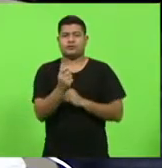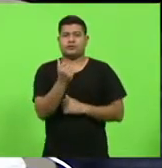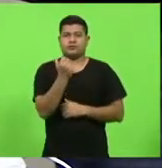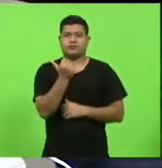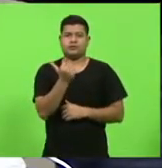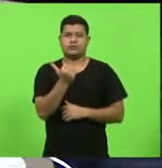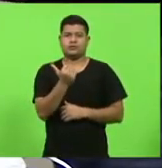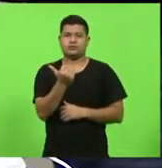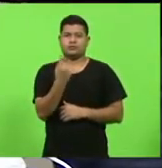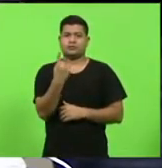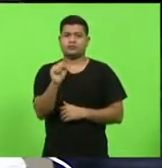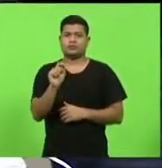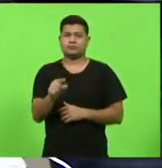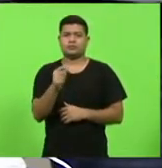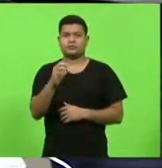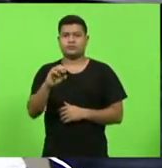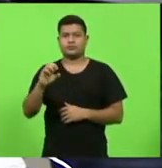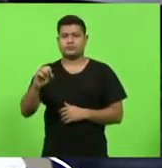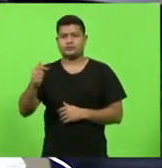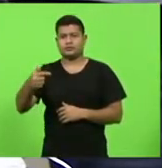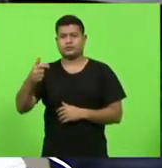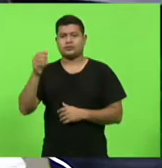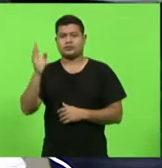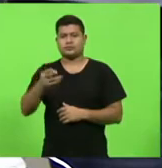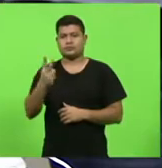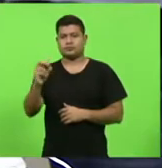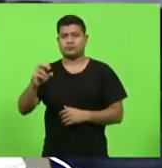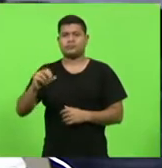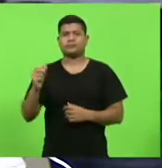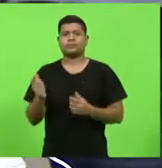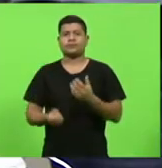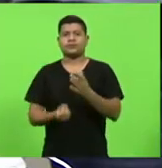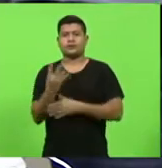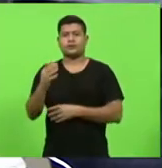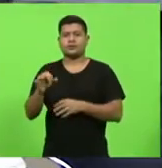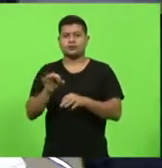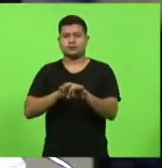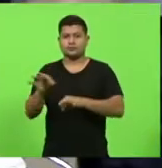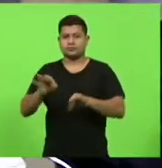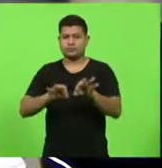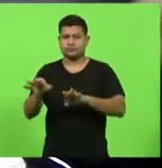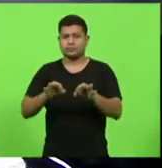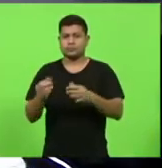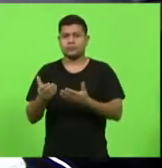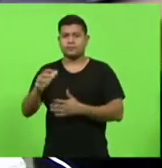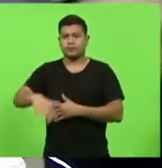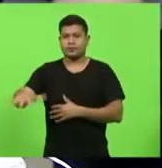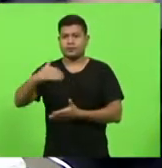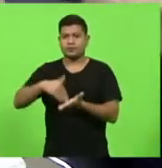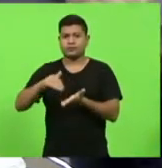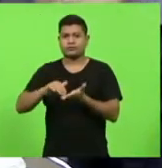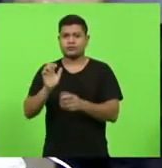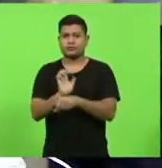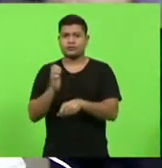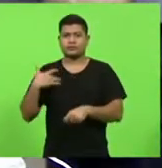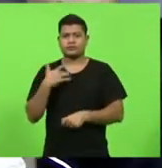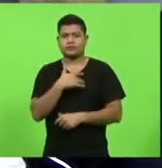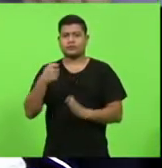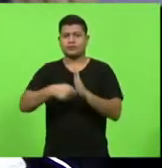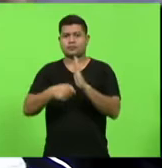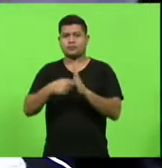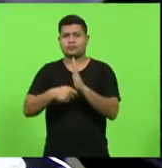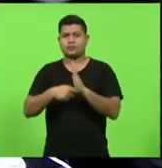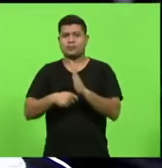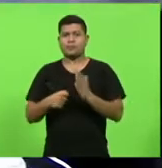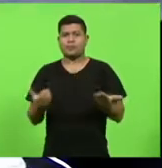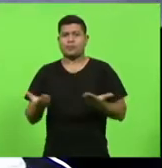2020, que estabelece medidas temporárias a serem adotadas no âmbito da Secretaria de Estado da Saúde para enfrentamento da emergência